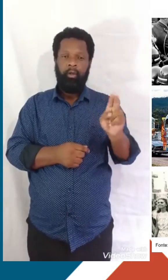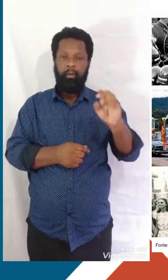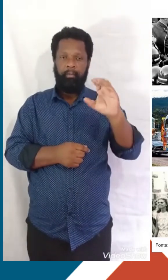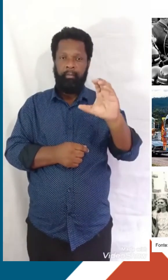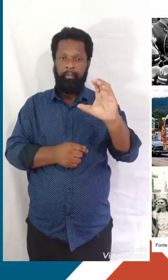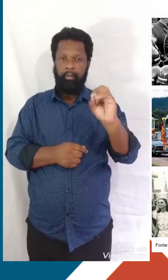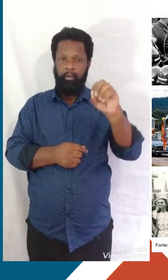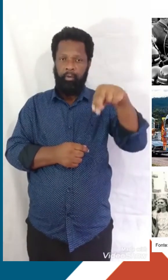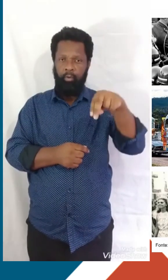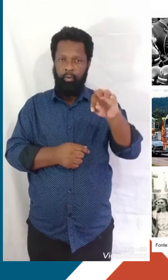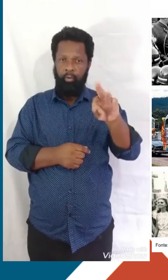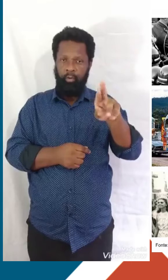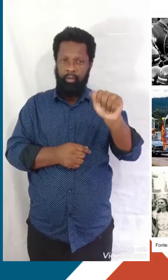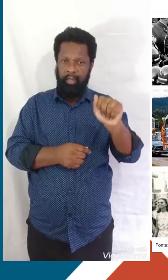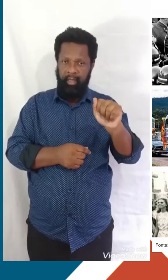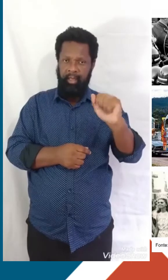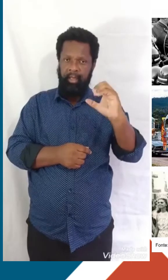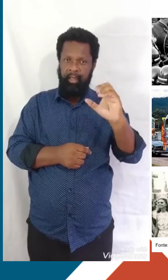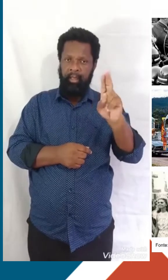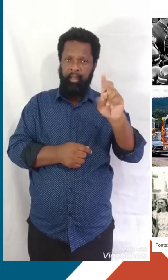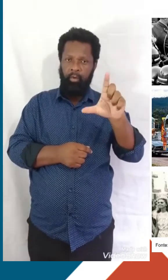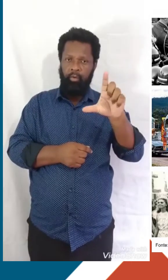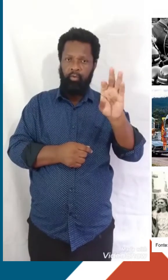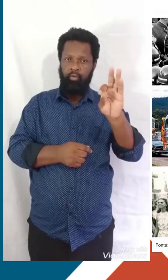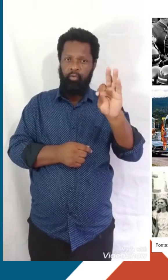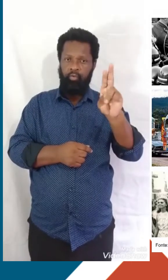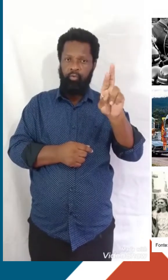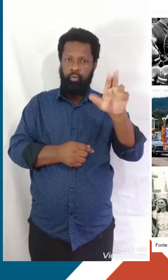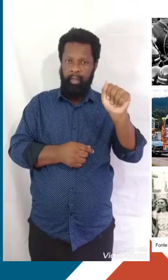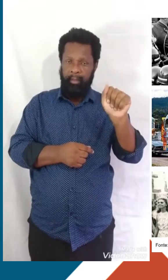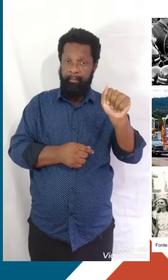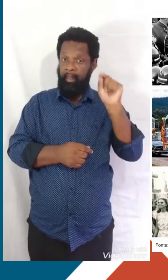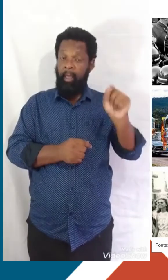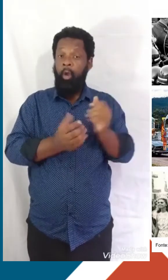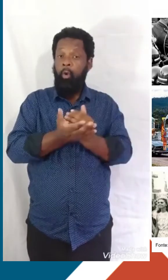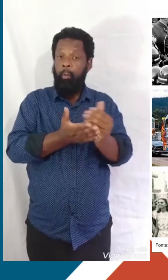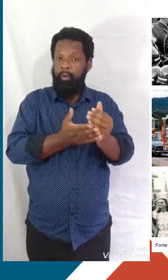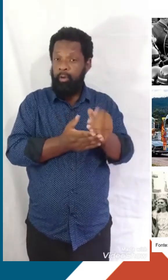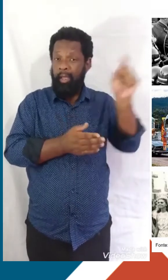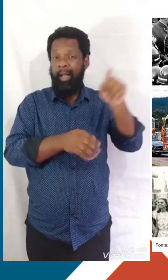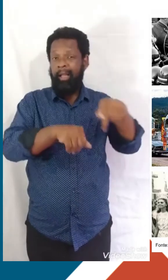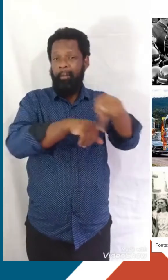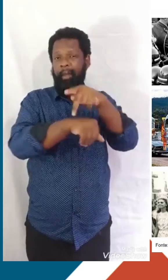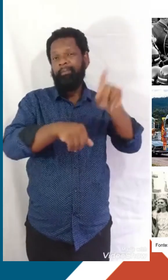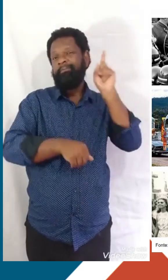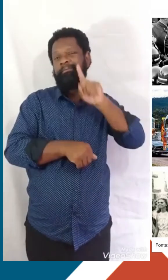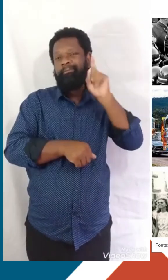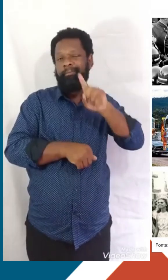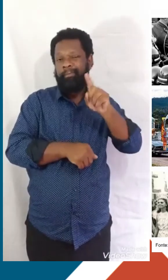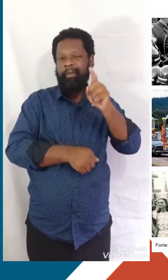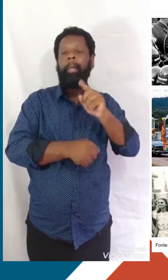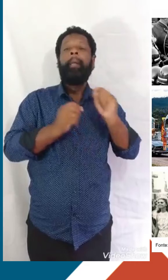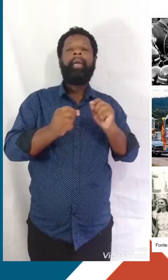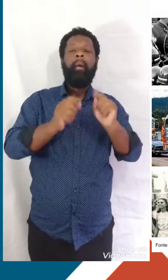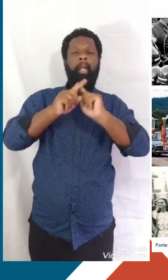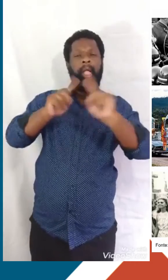contracultura. O movimento de contracultura se inicia nos Estados Unidos na década de 60 como forma de